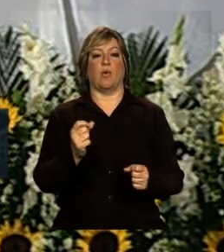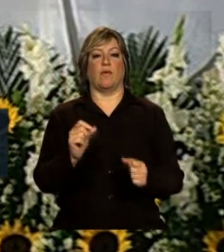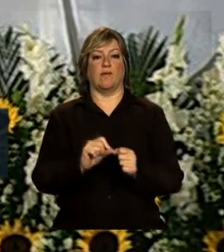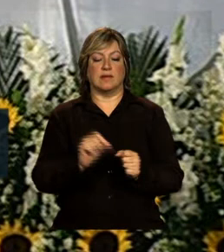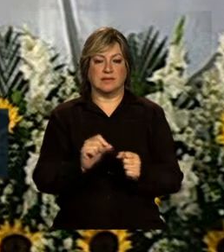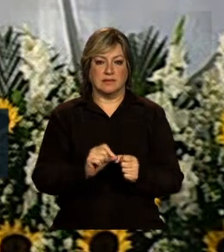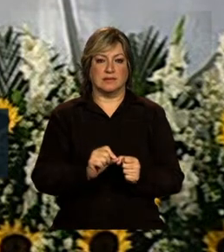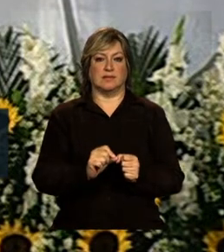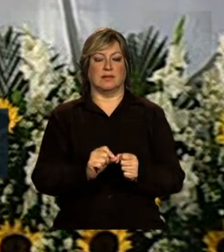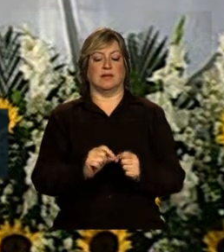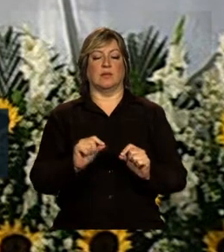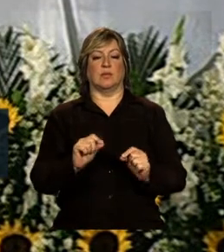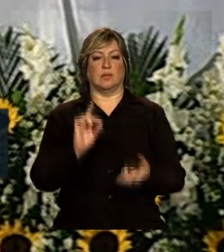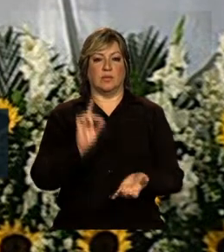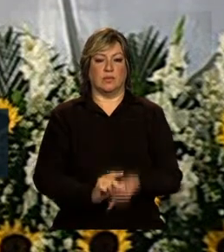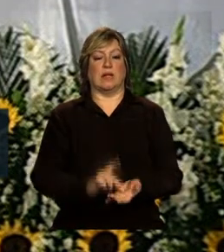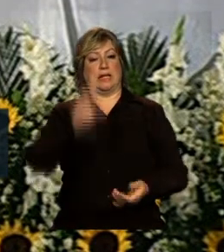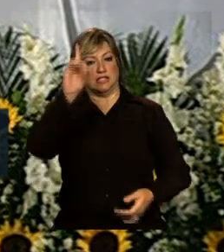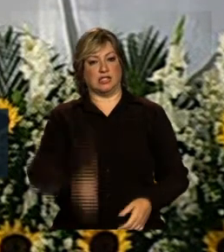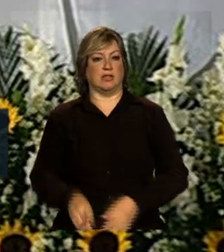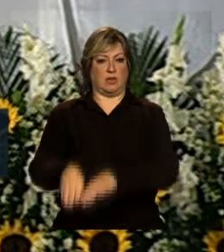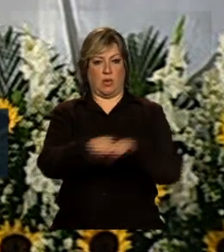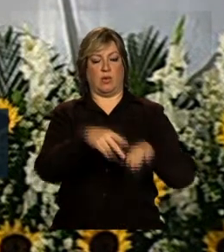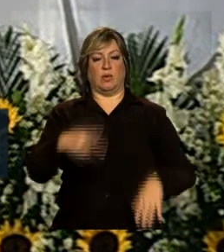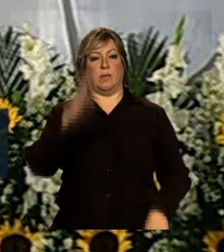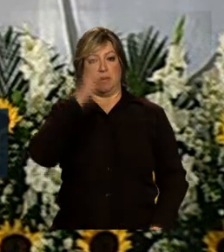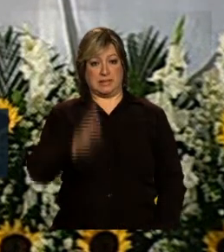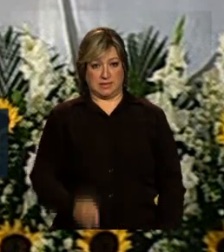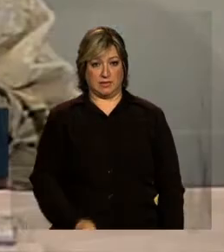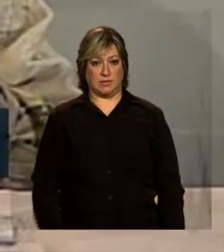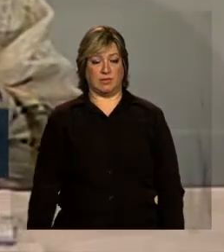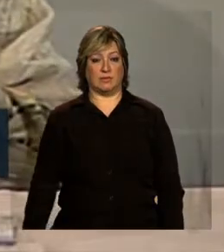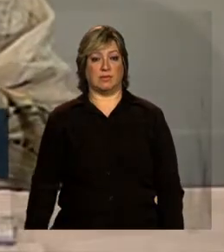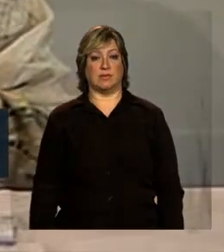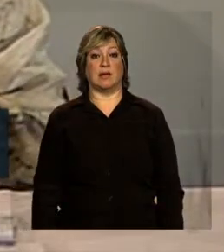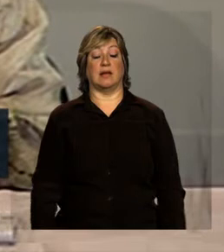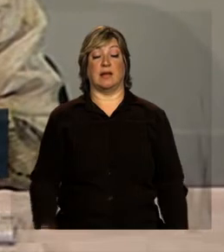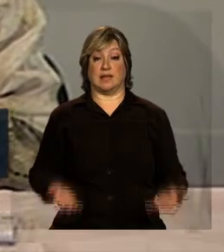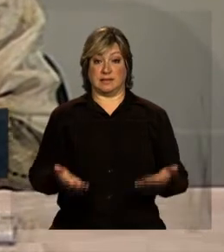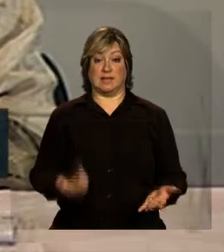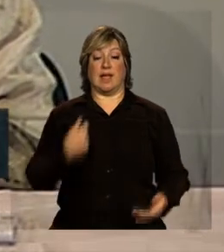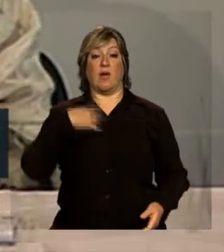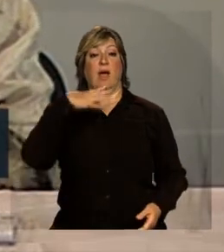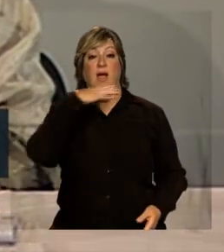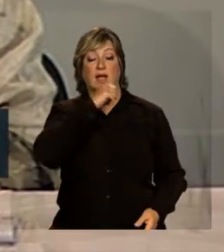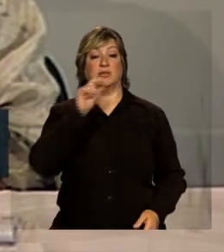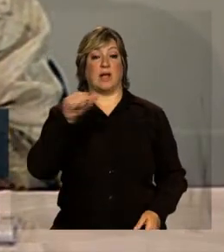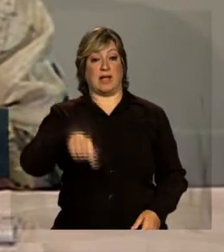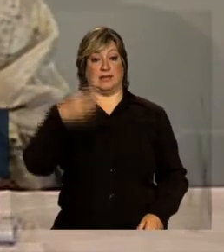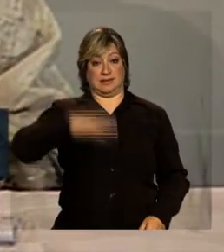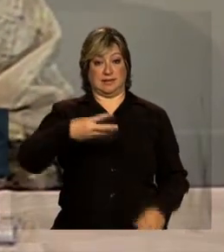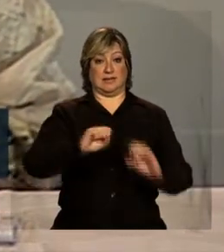ou a efetivação da democracia no Brasil. É nesse sentido que eu acho que essa